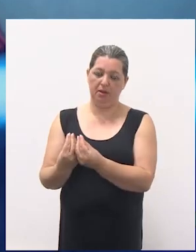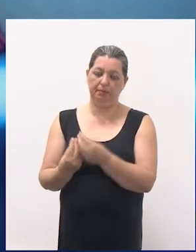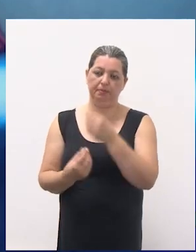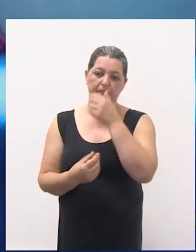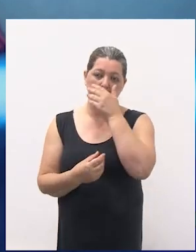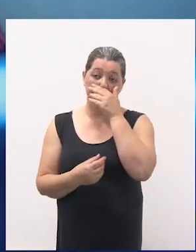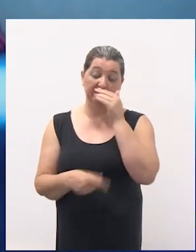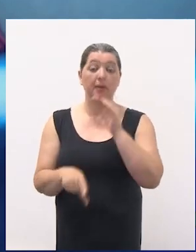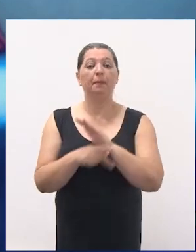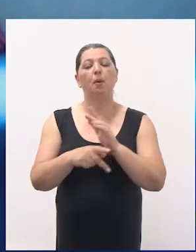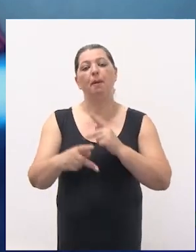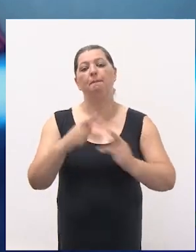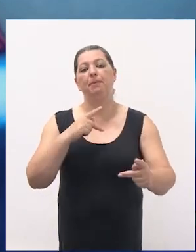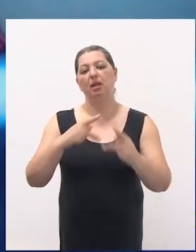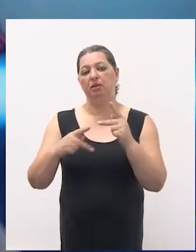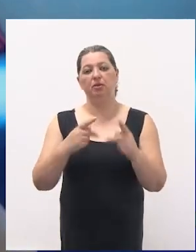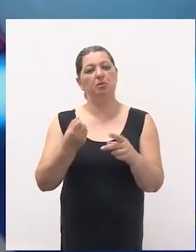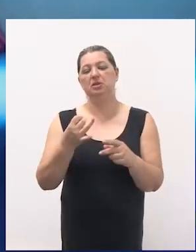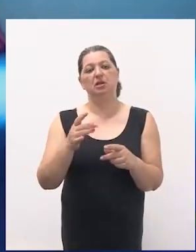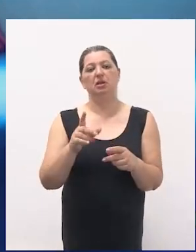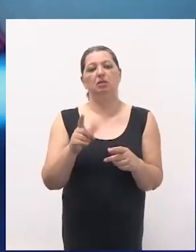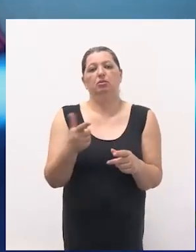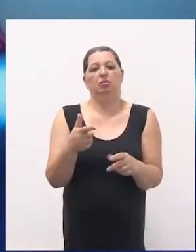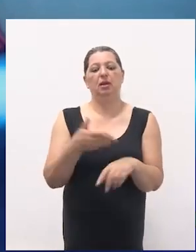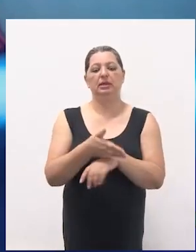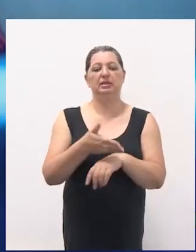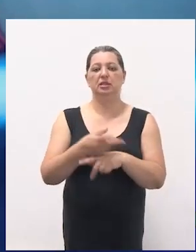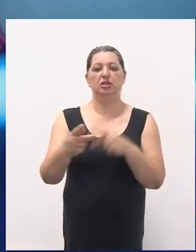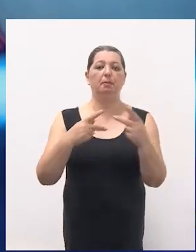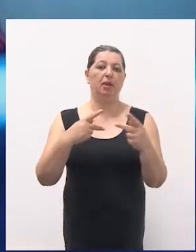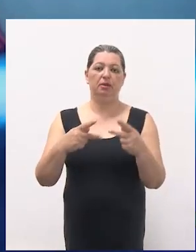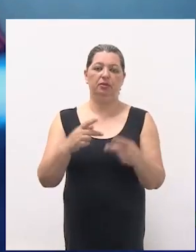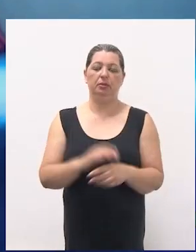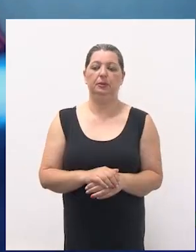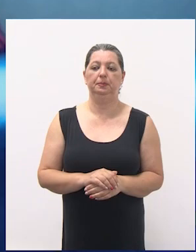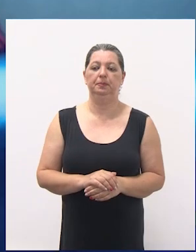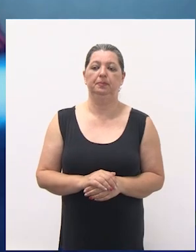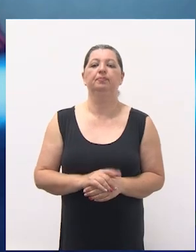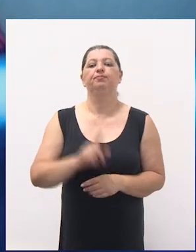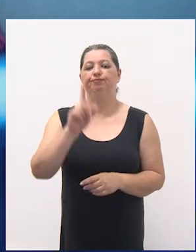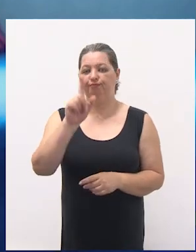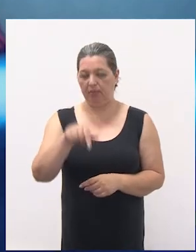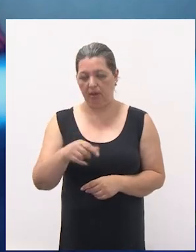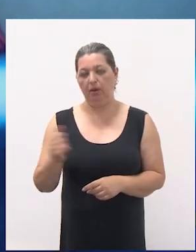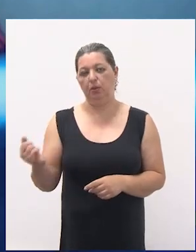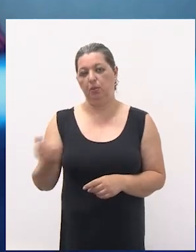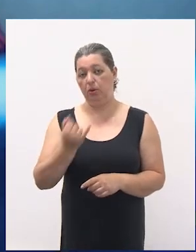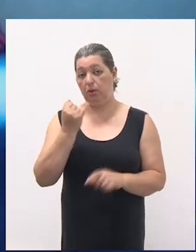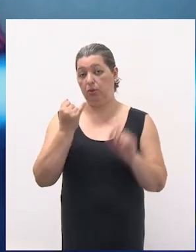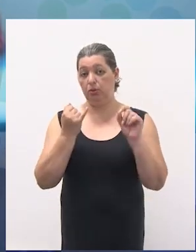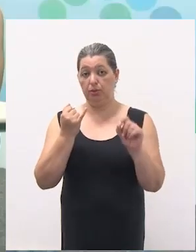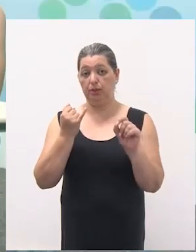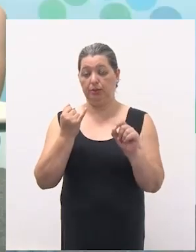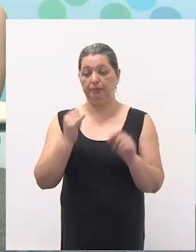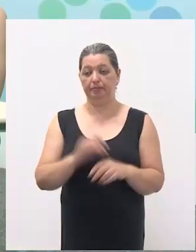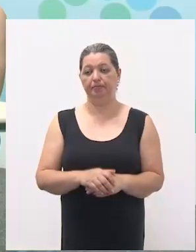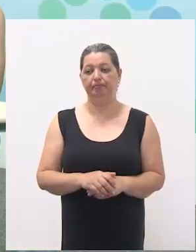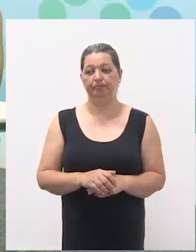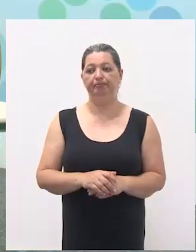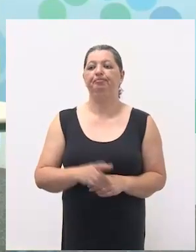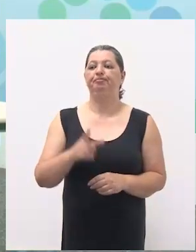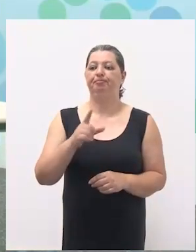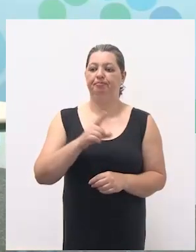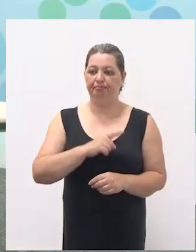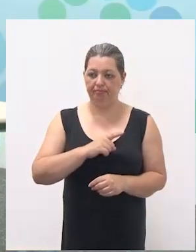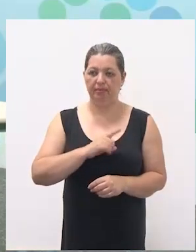da plataforma, né? Se ele não estiver na plataforma. Mas isso que você falou é importantíssimo, que é uma coisa que a gente tem muito costume